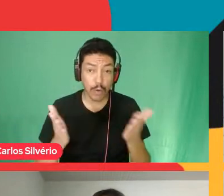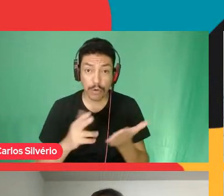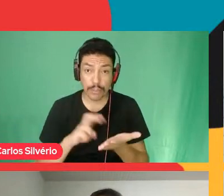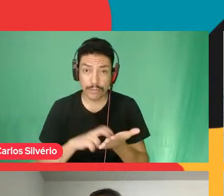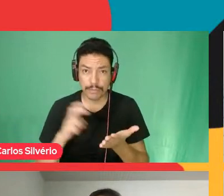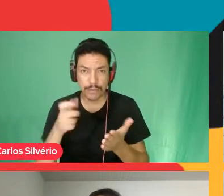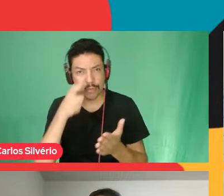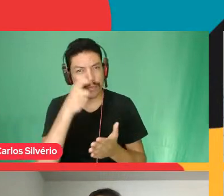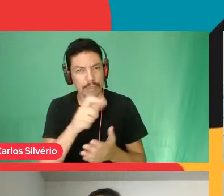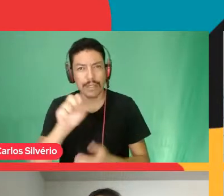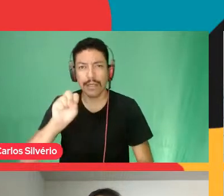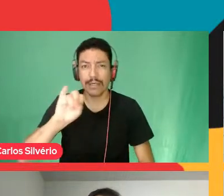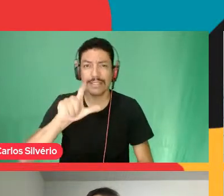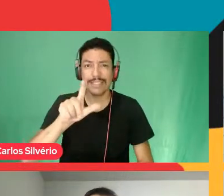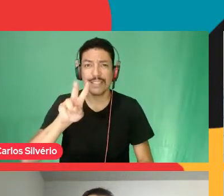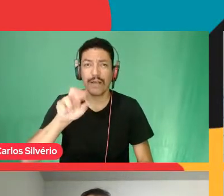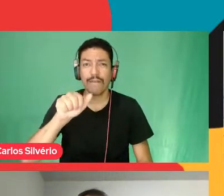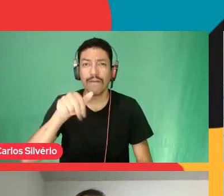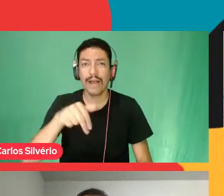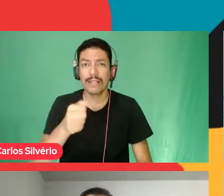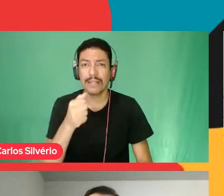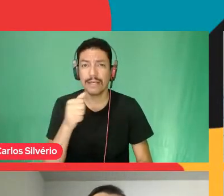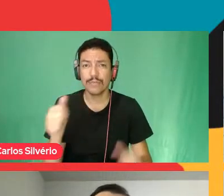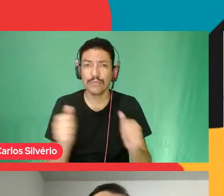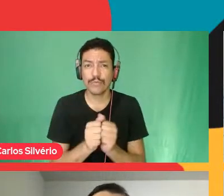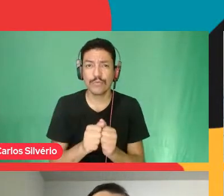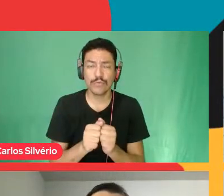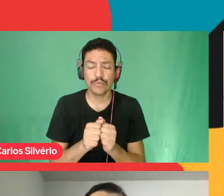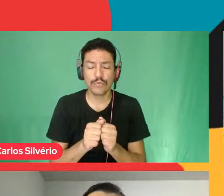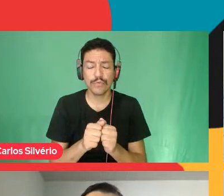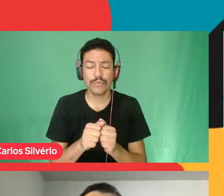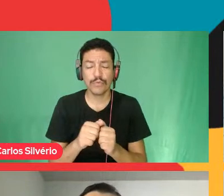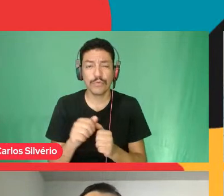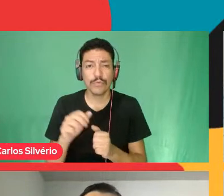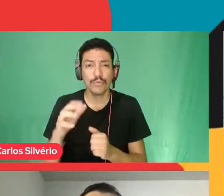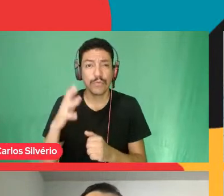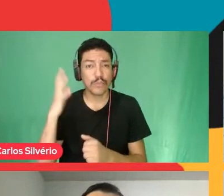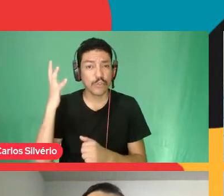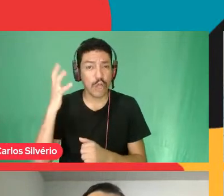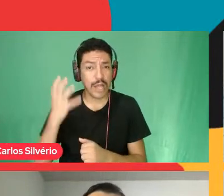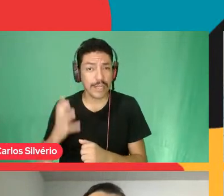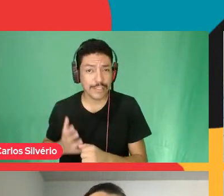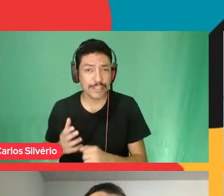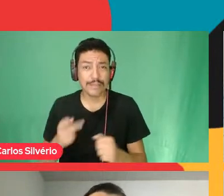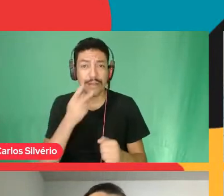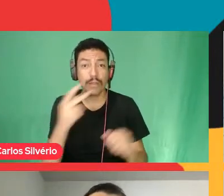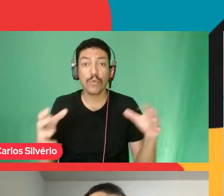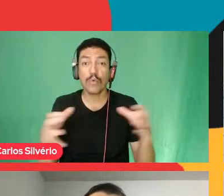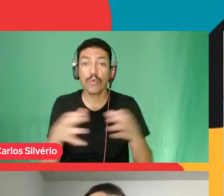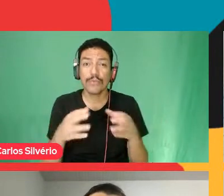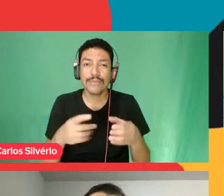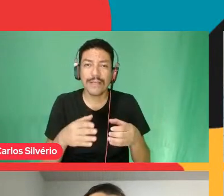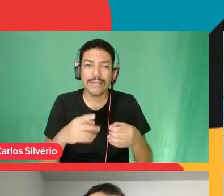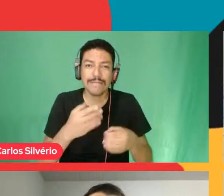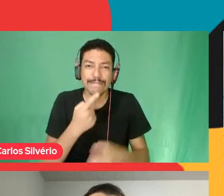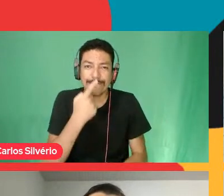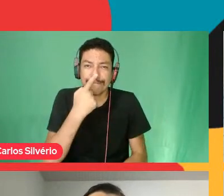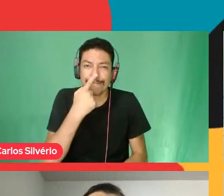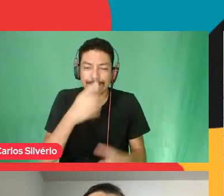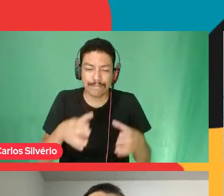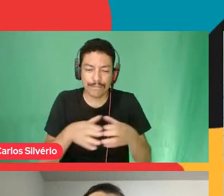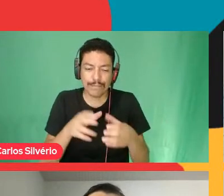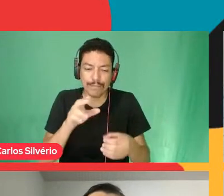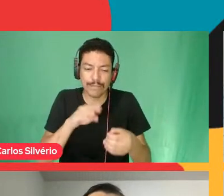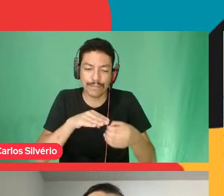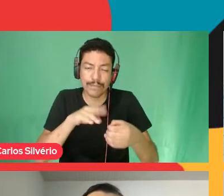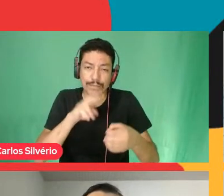né, e a Solange falar sobre os grupos de afinidade, né? E de como eles são importantes para a gente poder se ver e criar ambientes seguros,